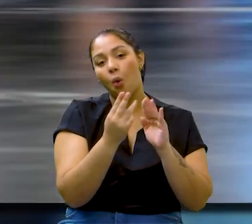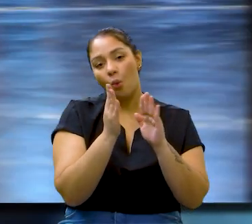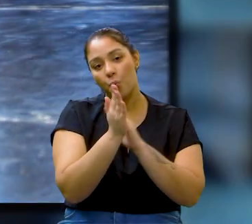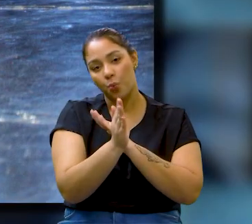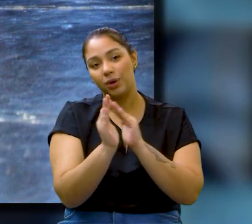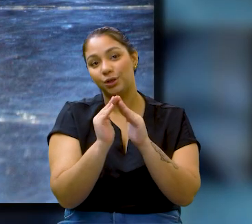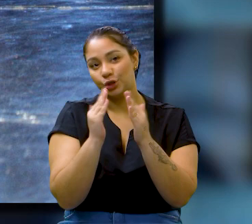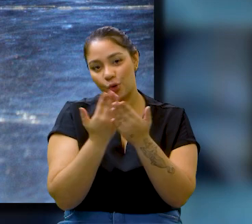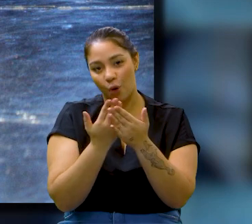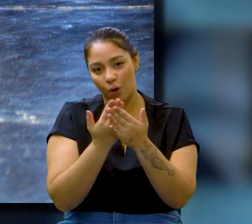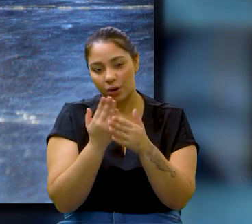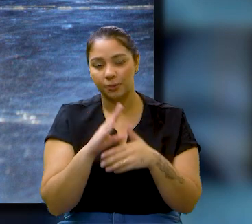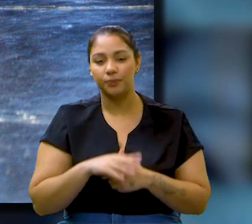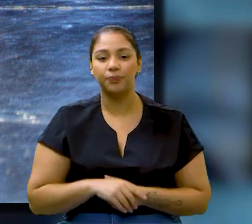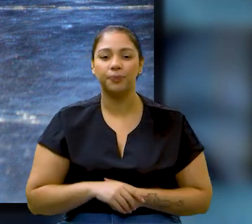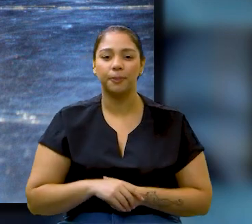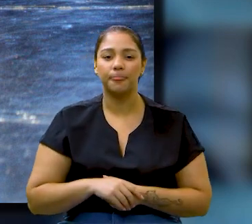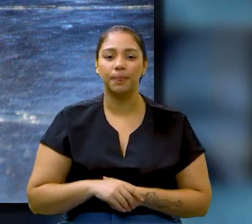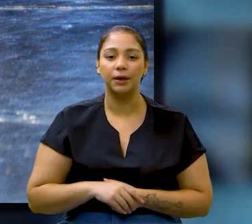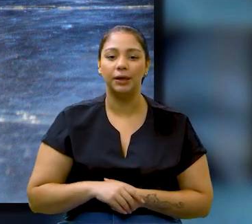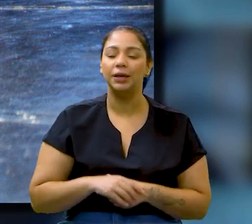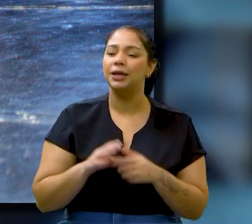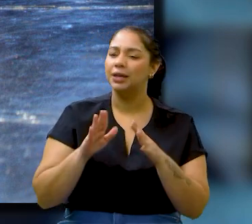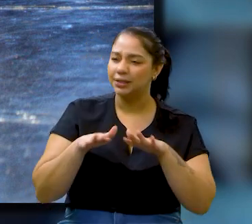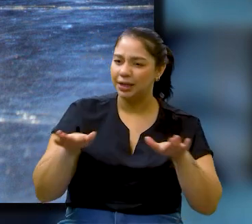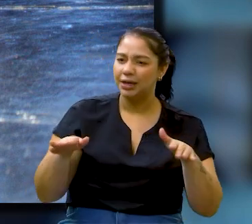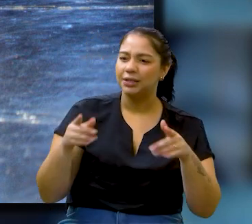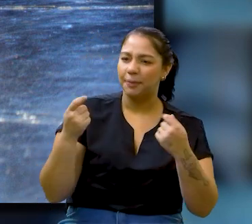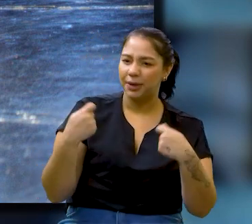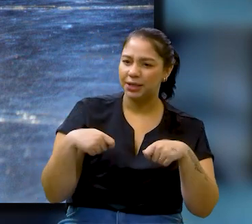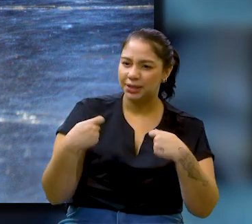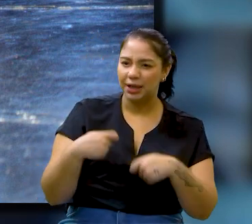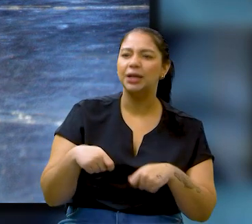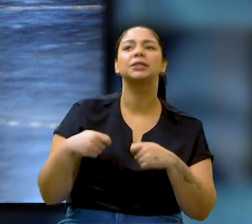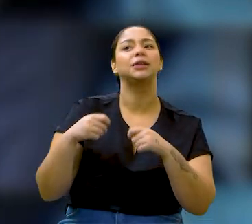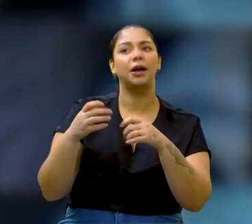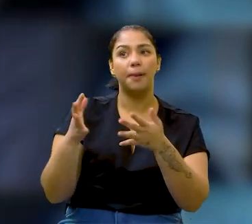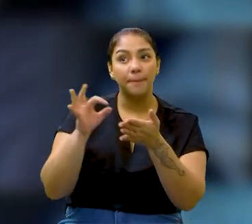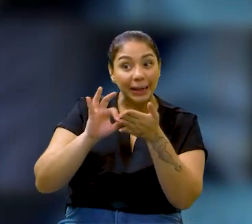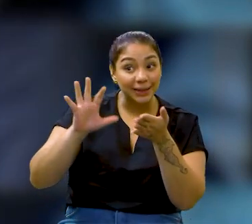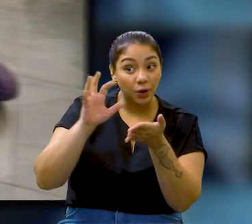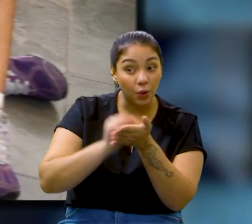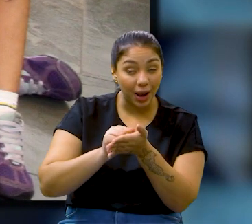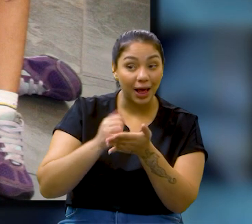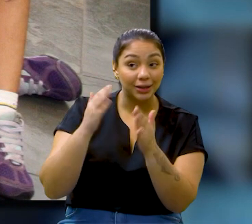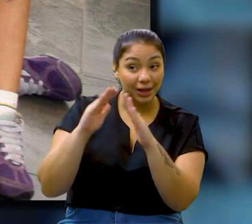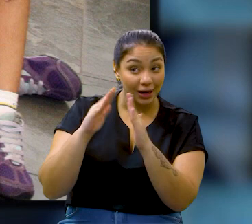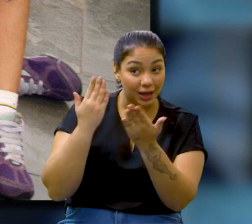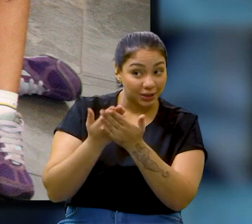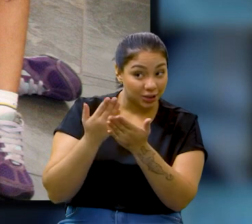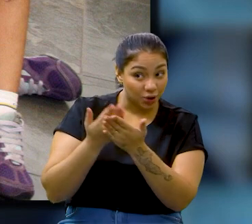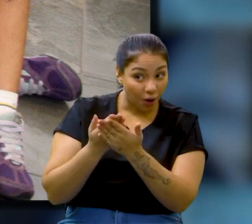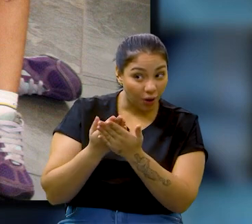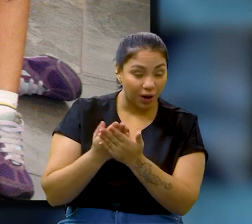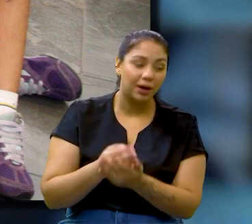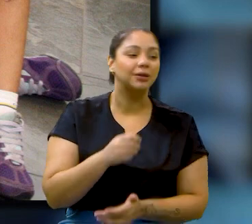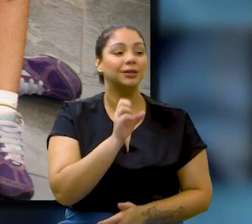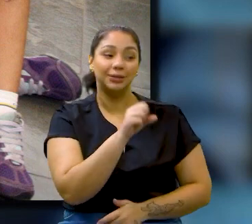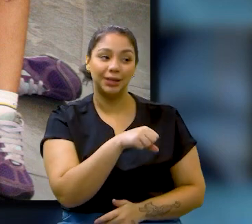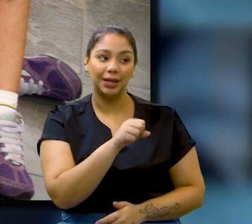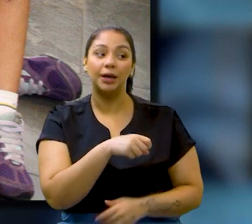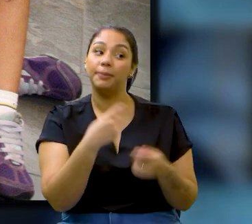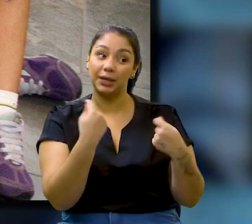elas têm que estar na escola para poder... Tem que estar matriculadas na escola, sim. Então, por isso que a partir de 6 anos, chama Serviço